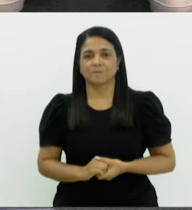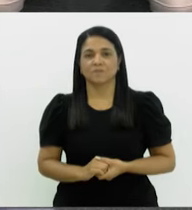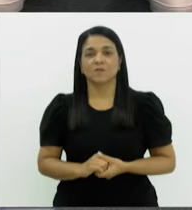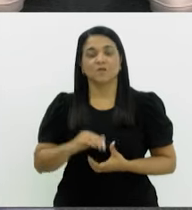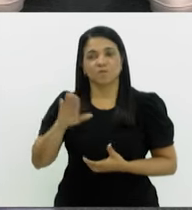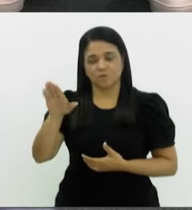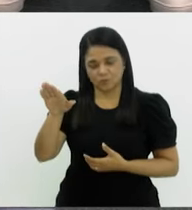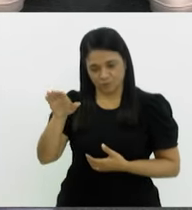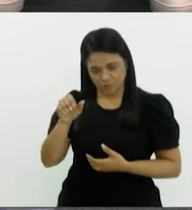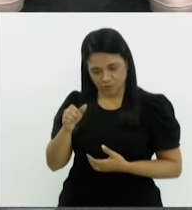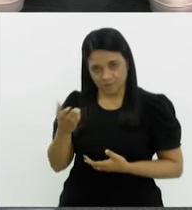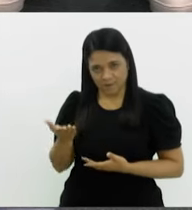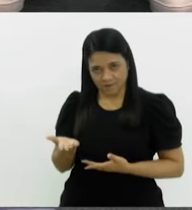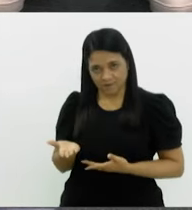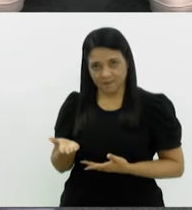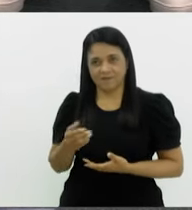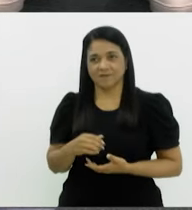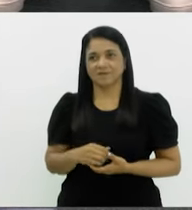aqui